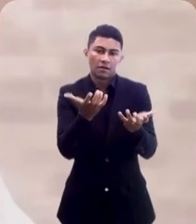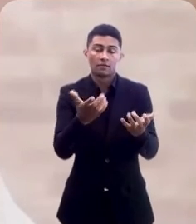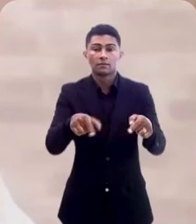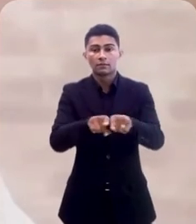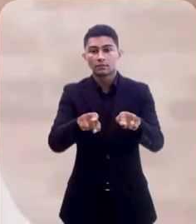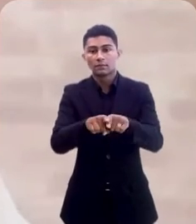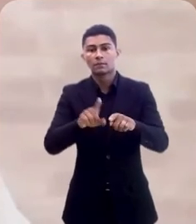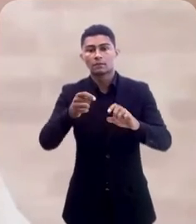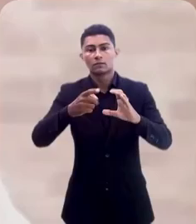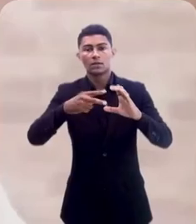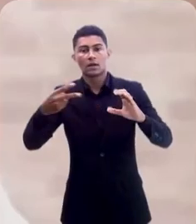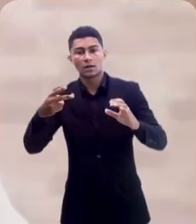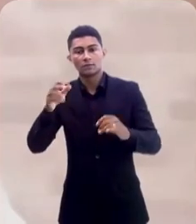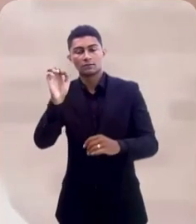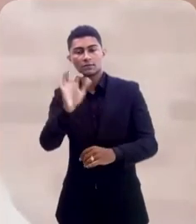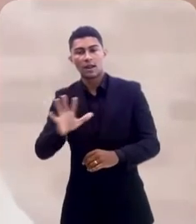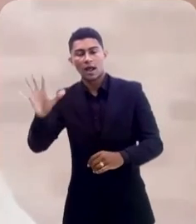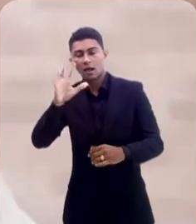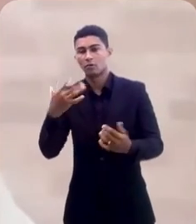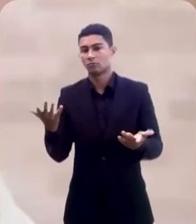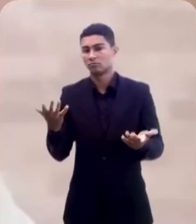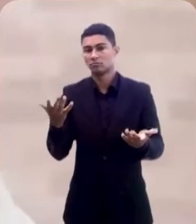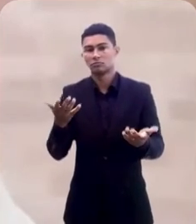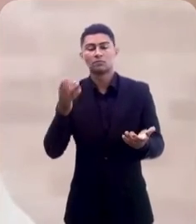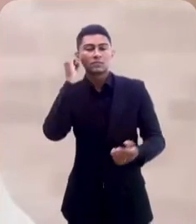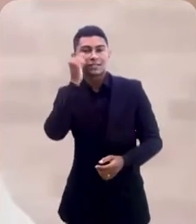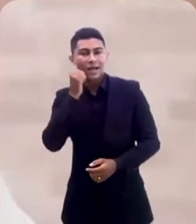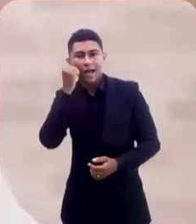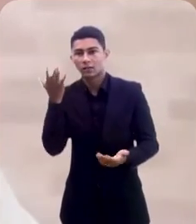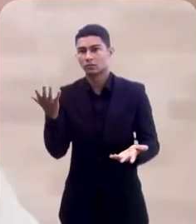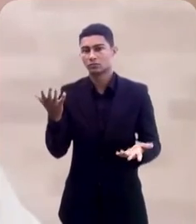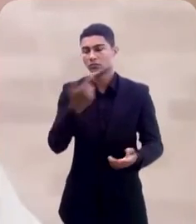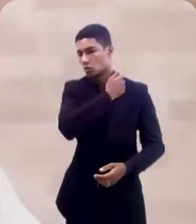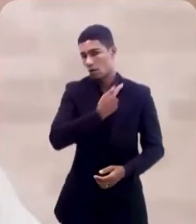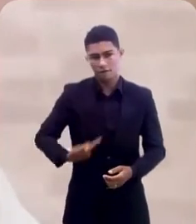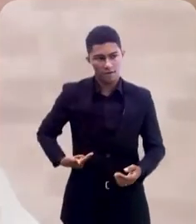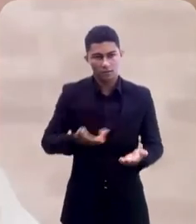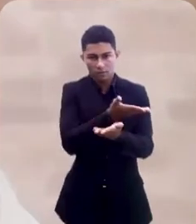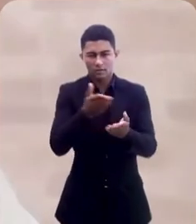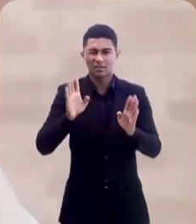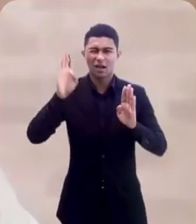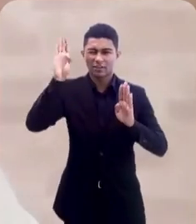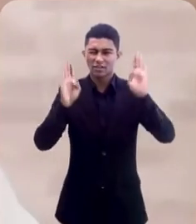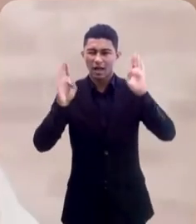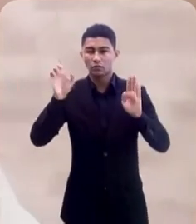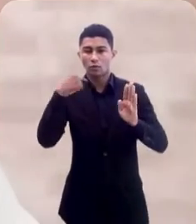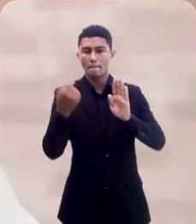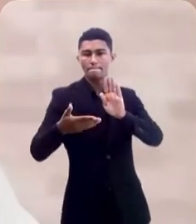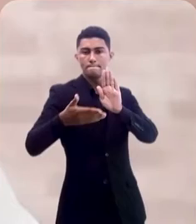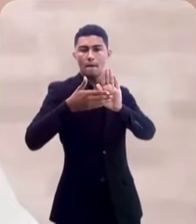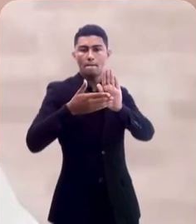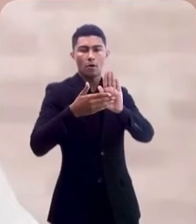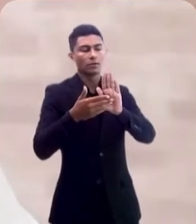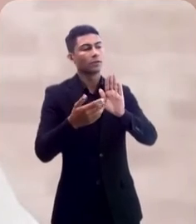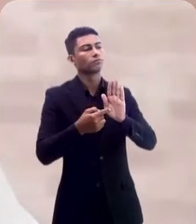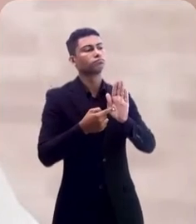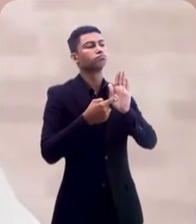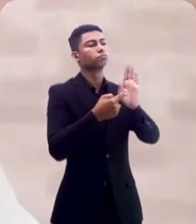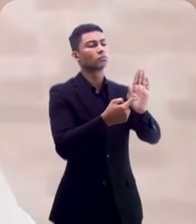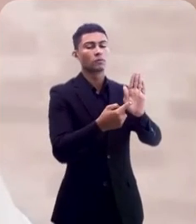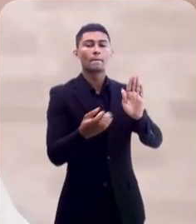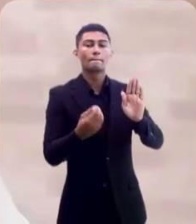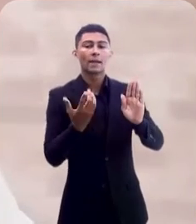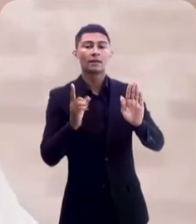Câmara Federal, ao Senado, ao governo, para que nós consigamos